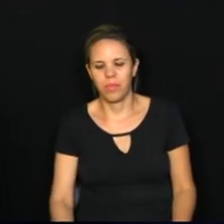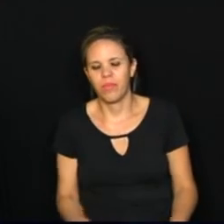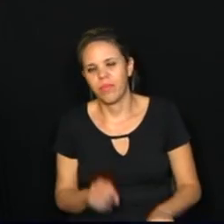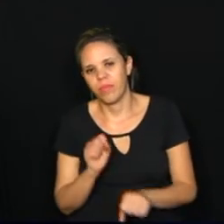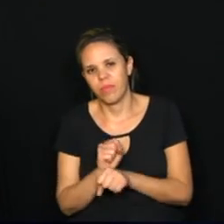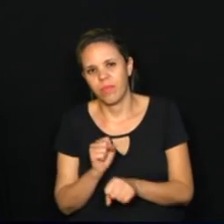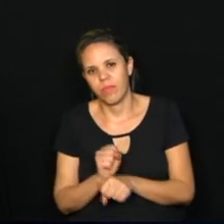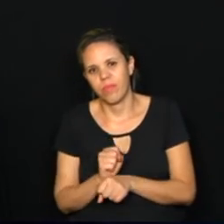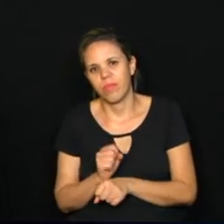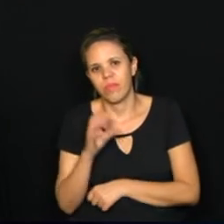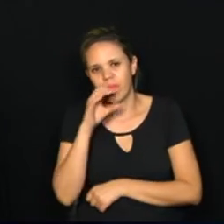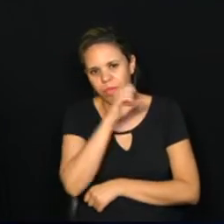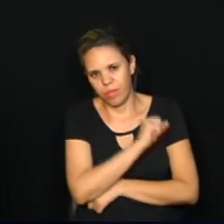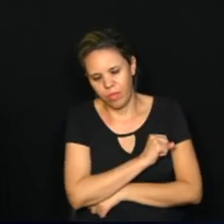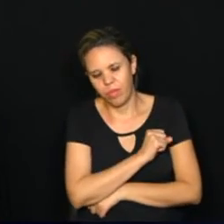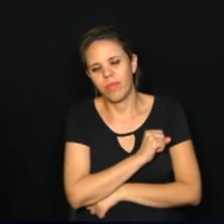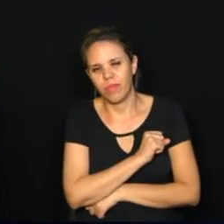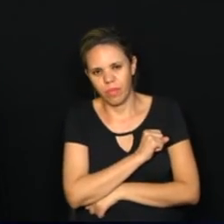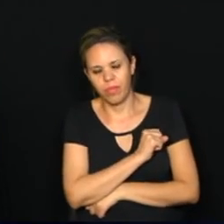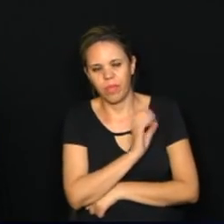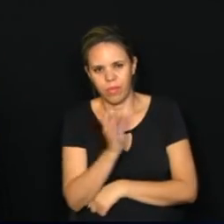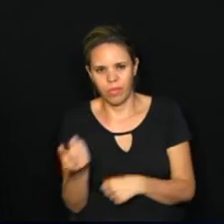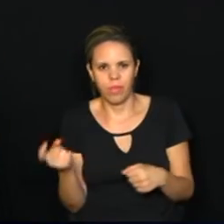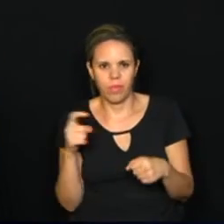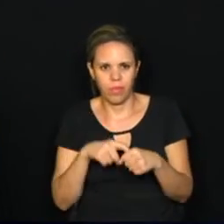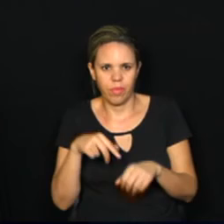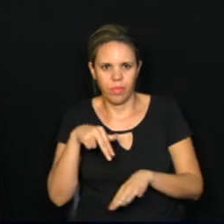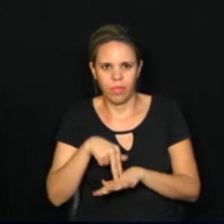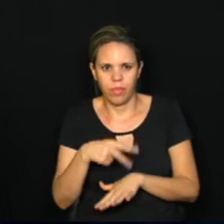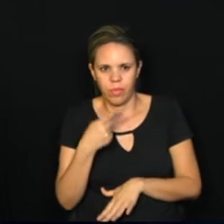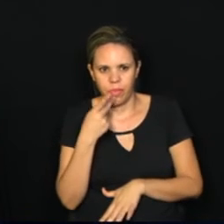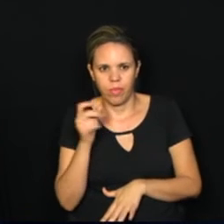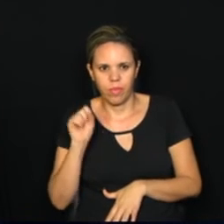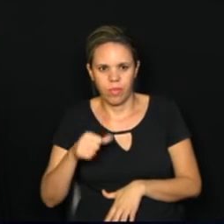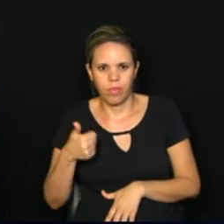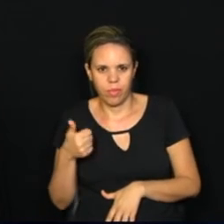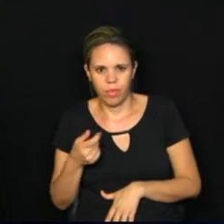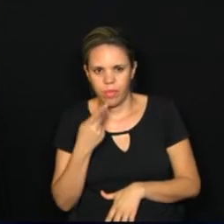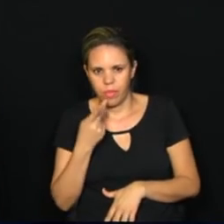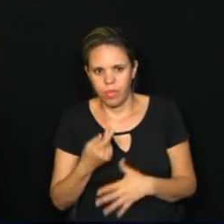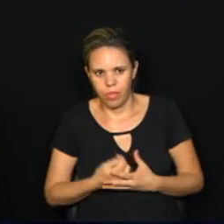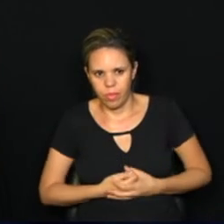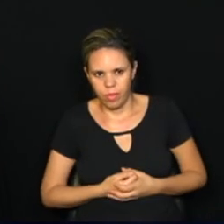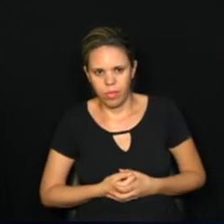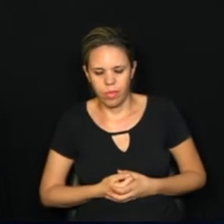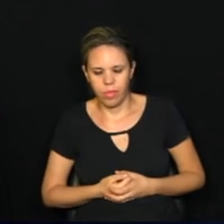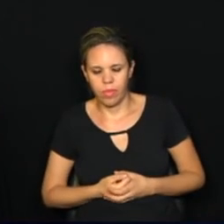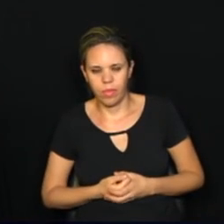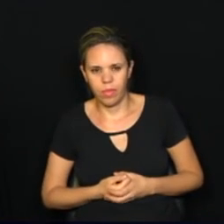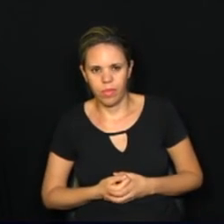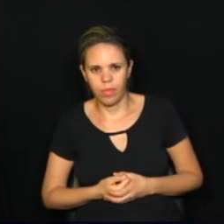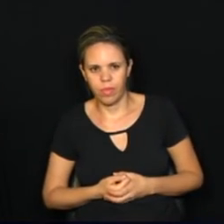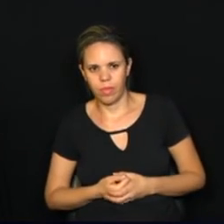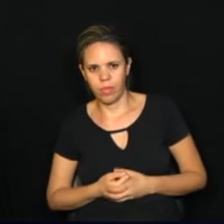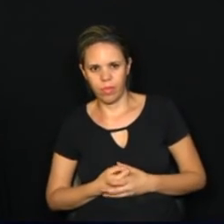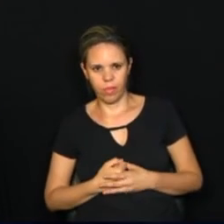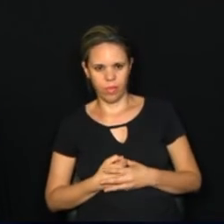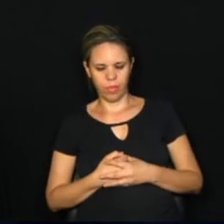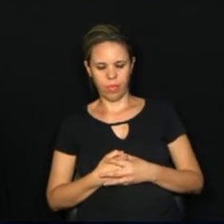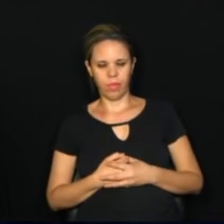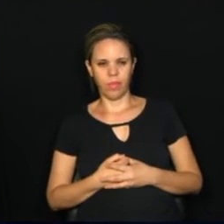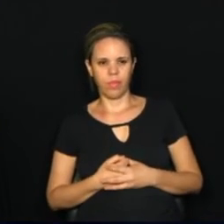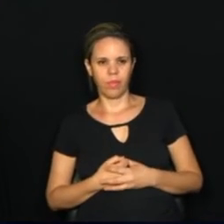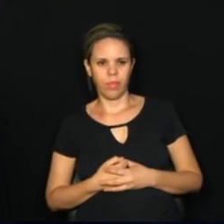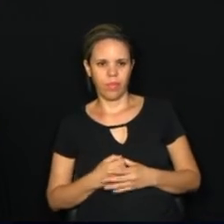uns 5 segundos. Já estou com a palavra, Rossini? Tá, pode falar. Bom, então, fazendo aí